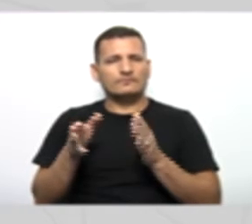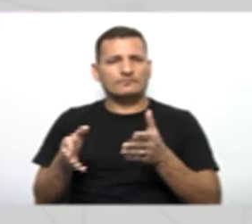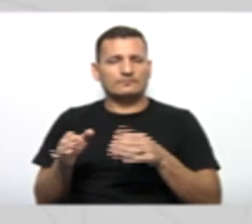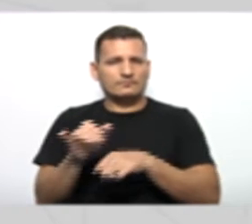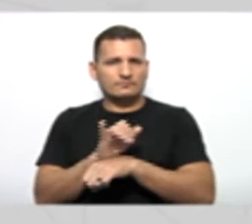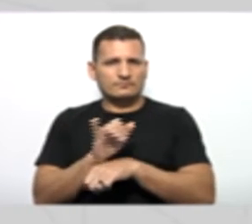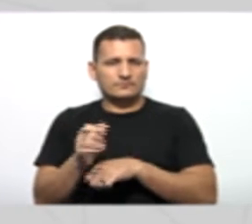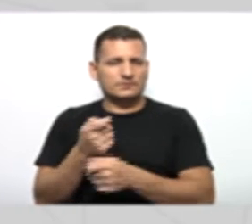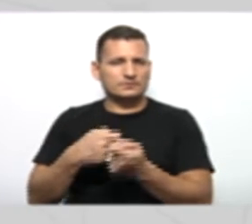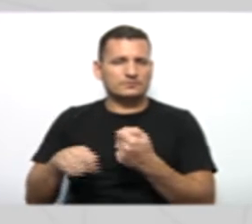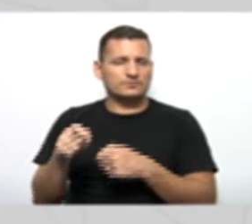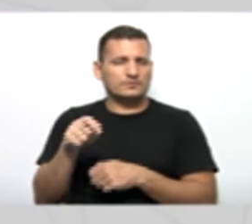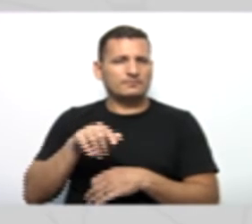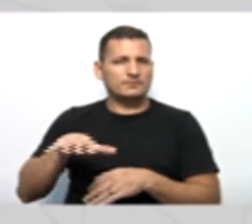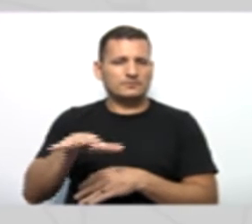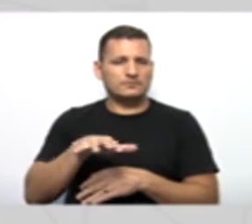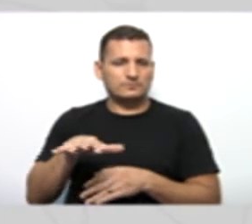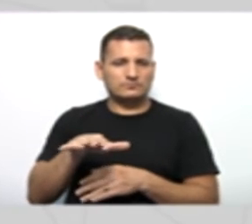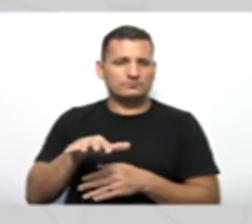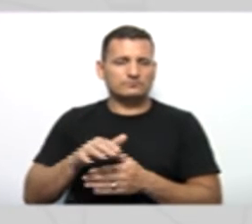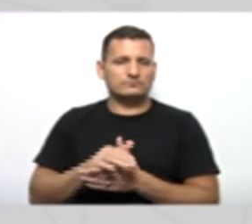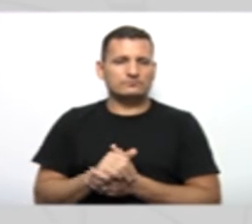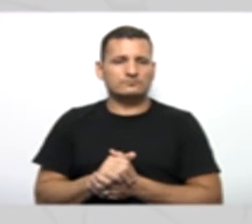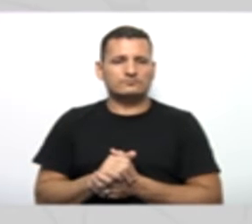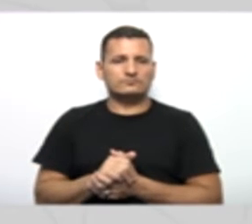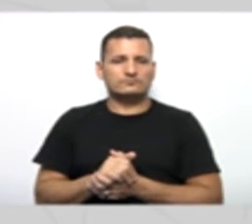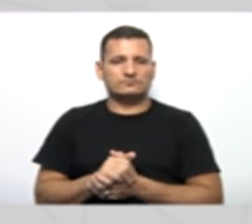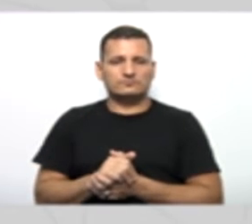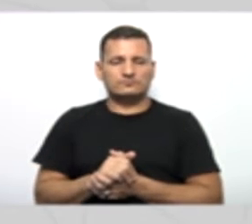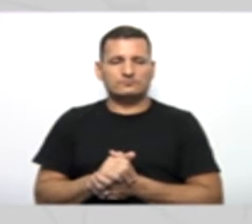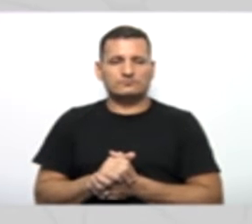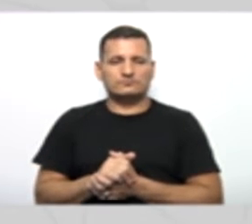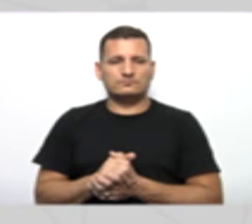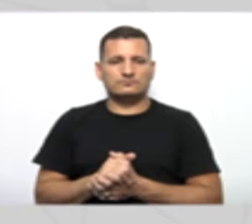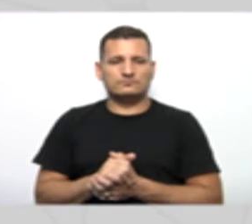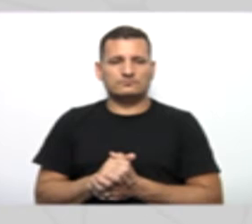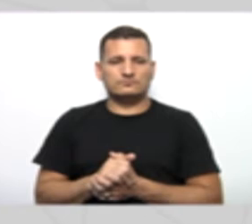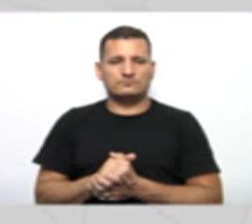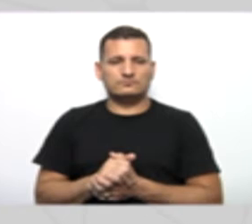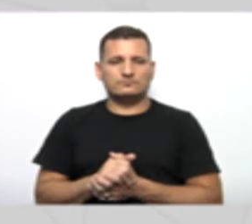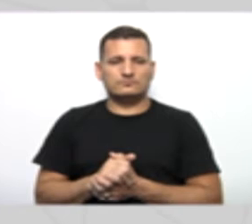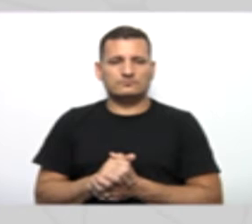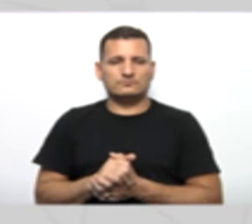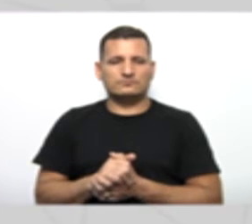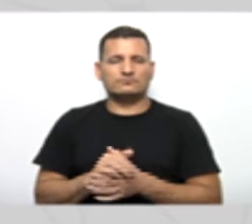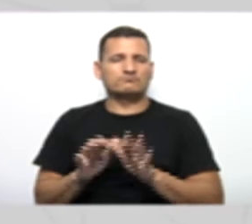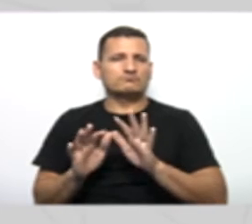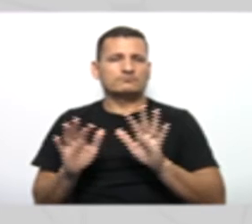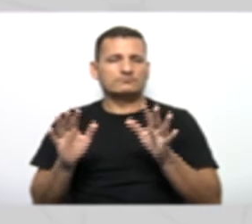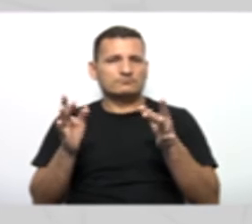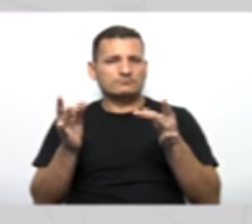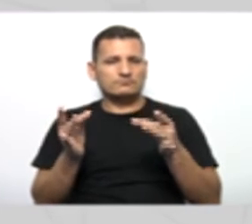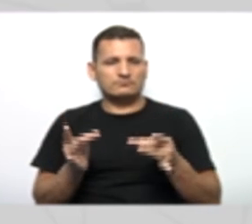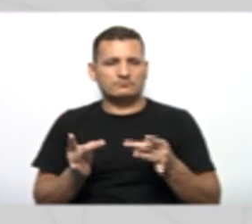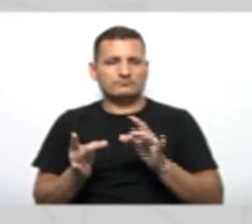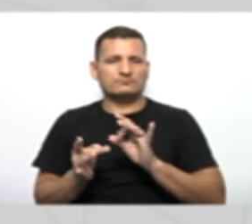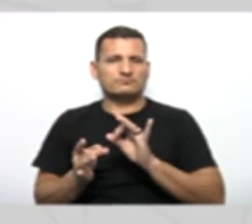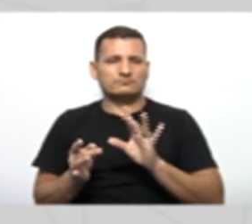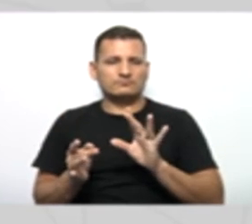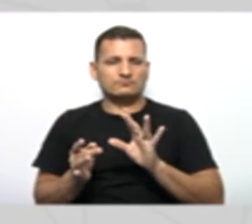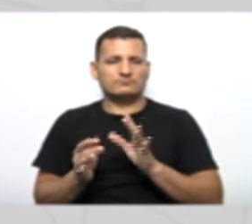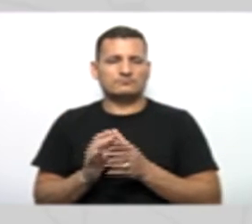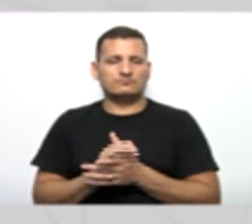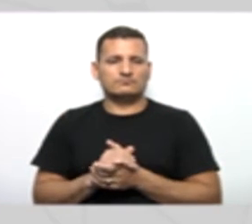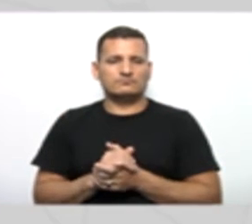poluição, automaticamente essa alternativa está errada. Então, foi apenas um detalhe que fez com que essa alternativa